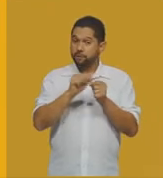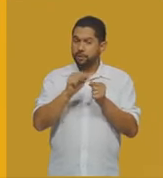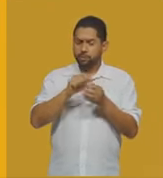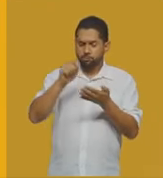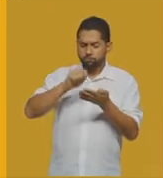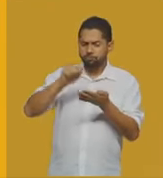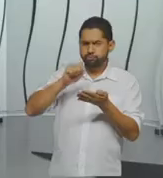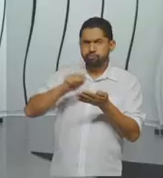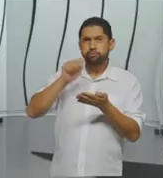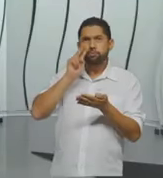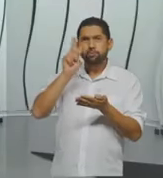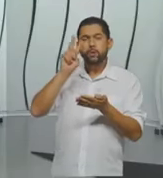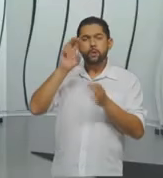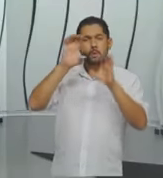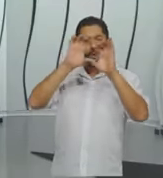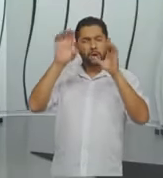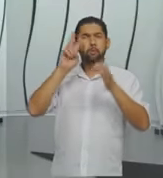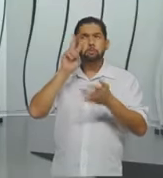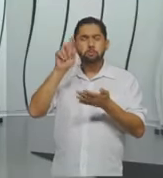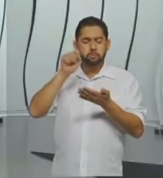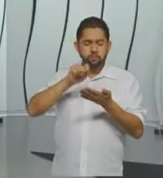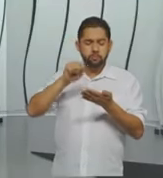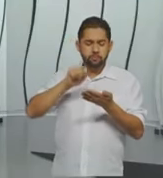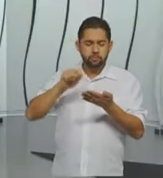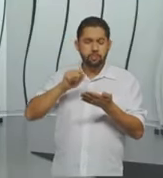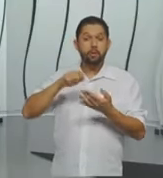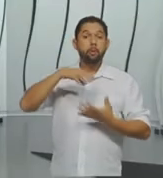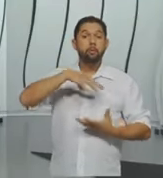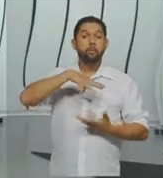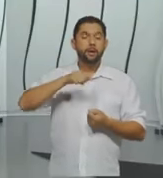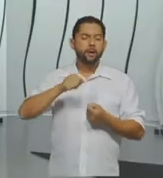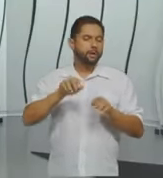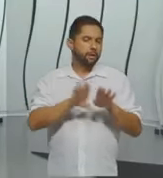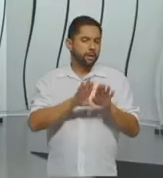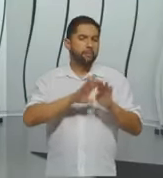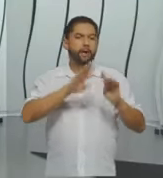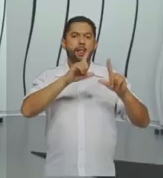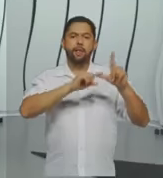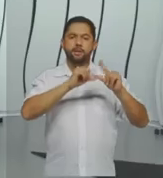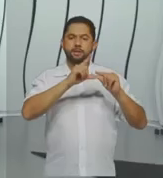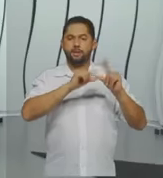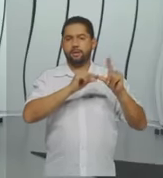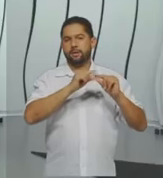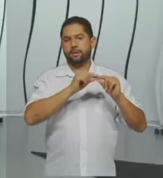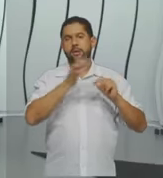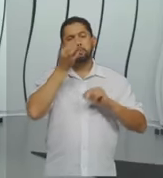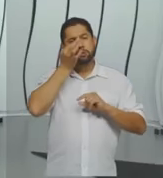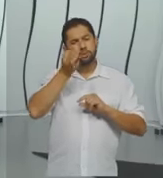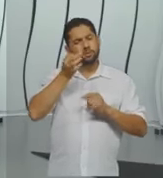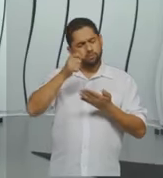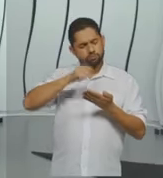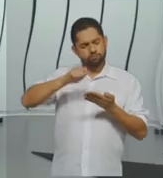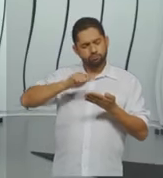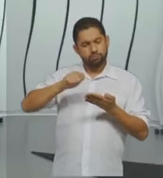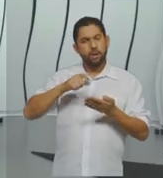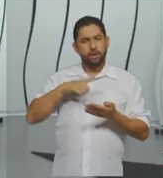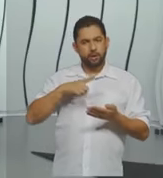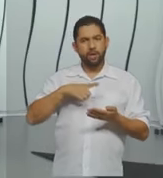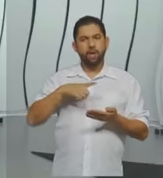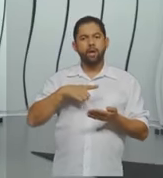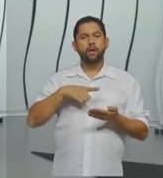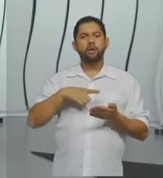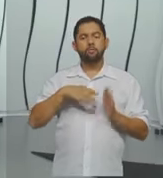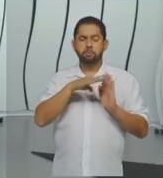desde a antiguidade para a posição de planetas e de estrelas ao longo desse tempo. Então ele tem um catálogo de